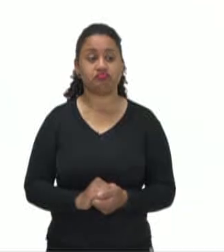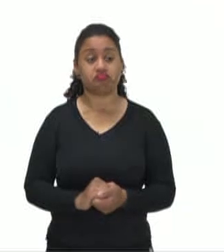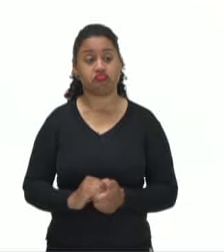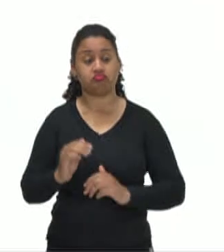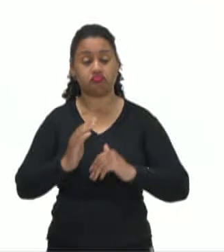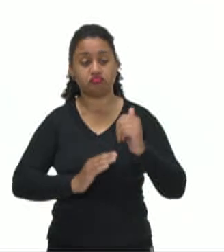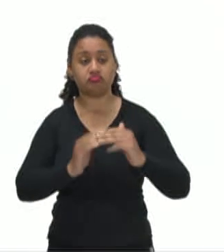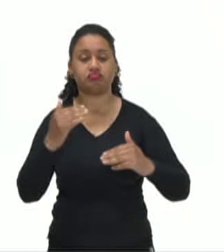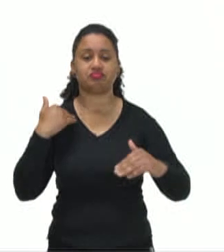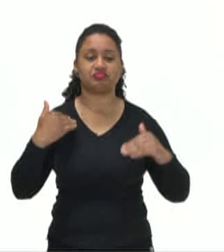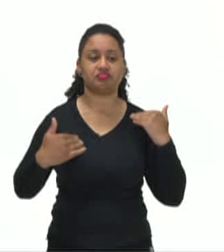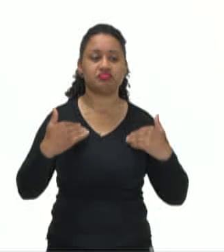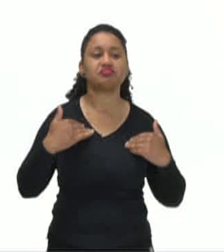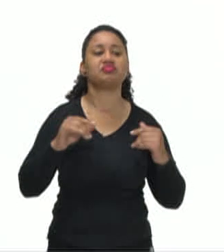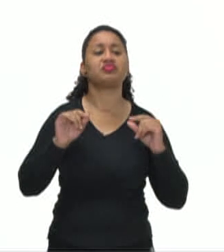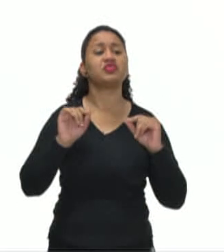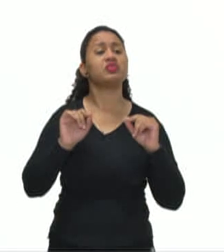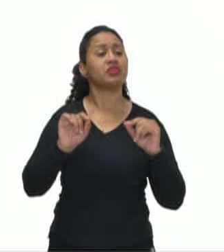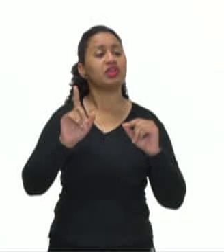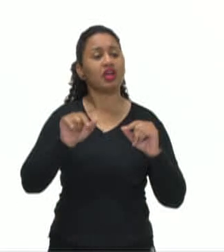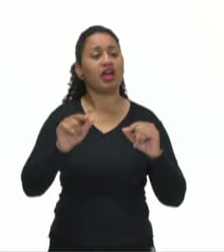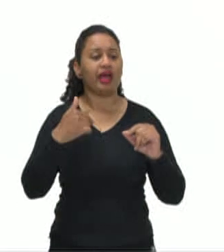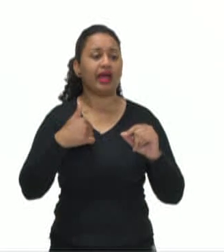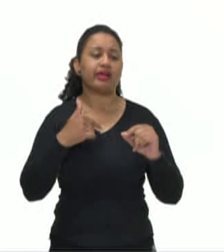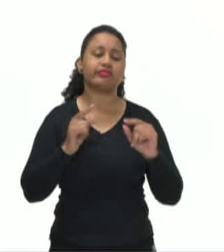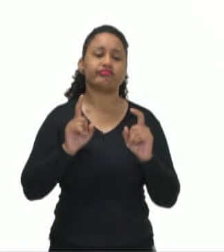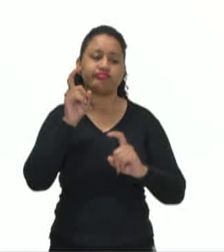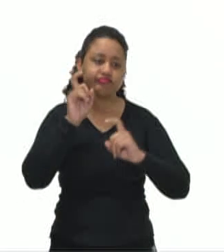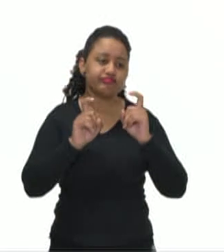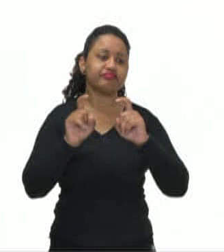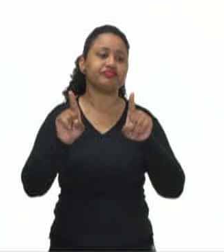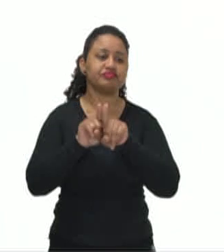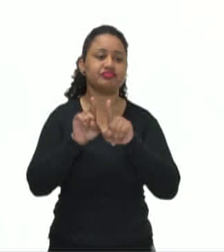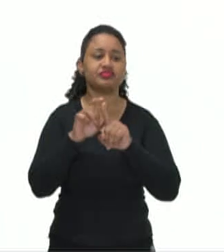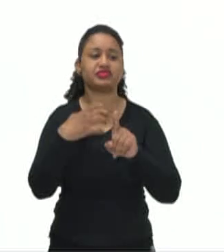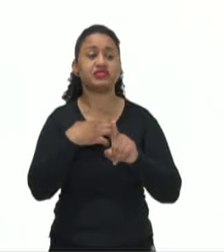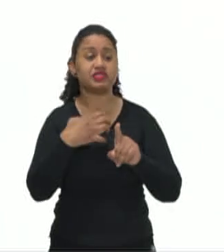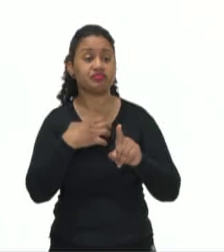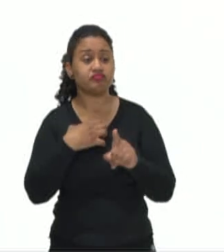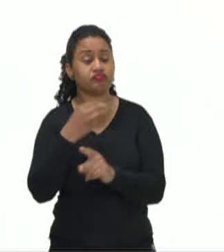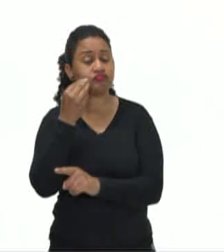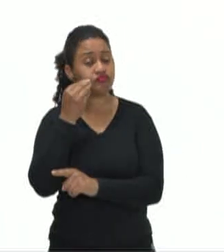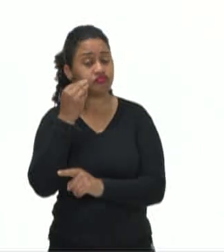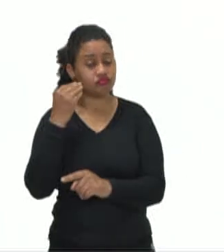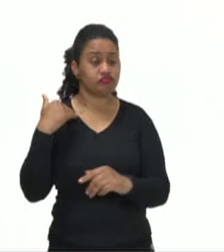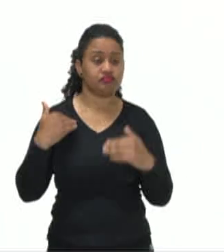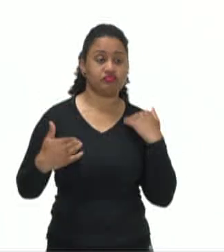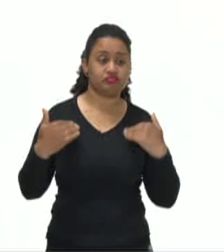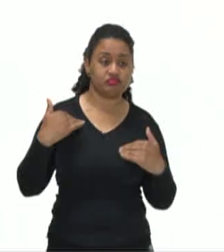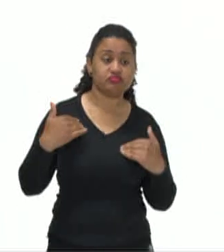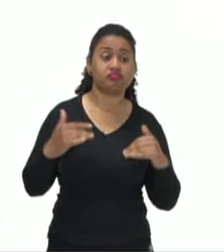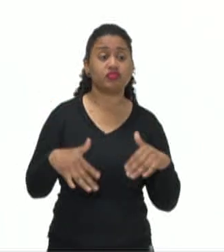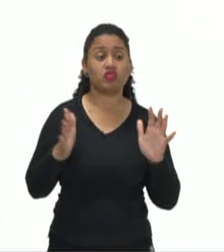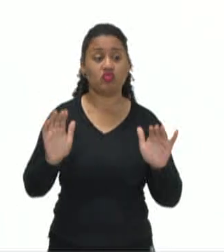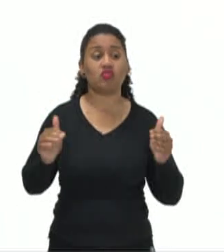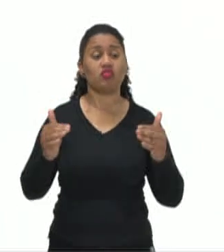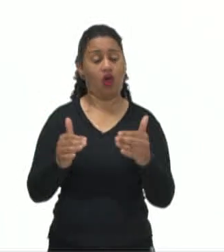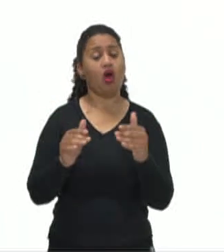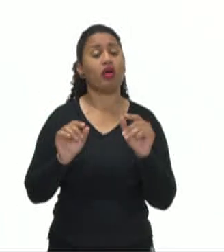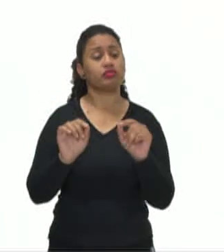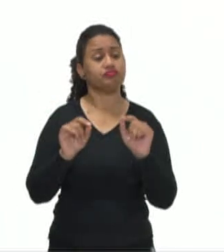Práticas corporais de aventura são consideradas expressões e formas de experimentação corporal centradas